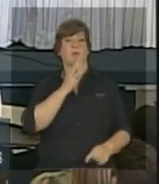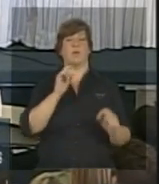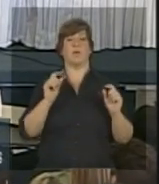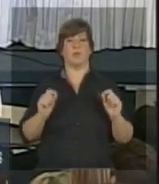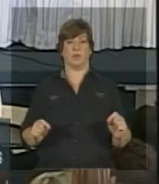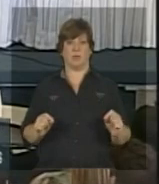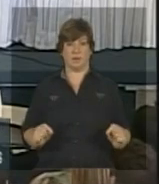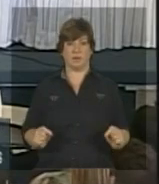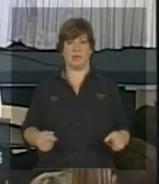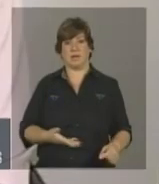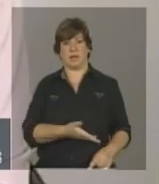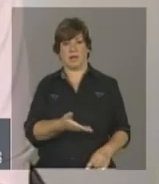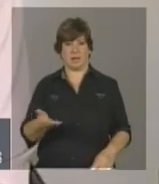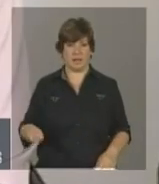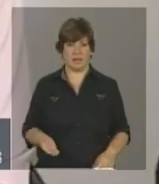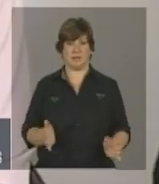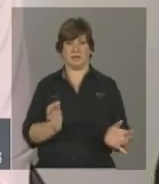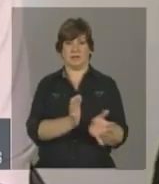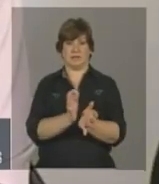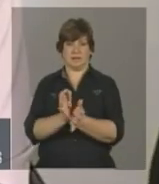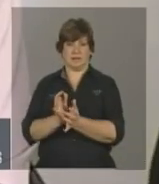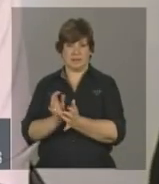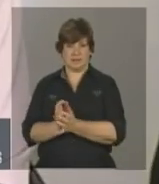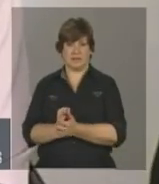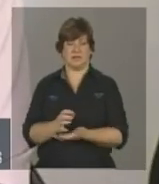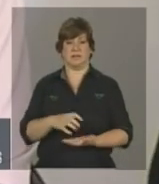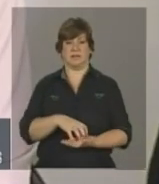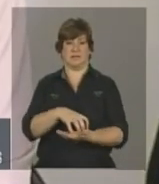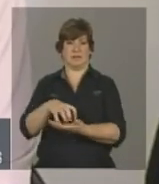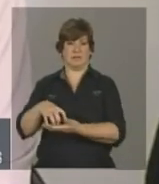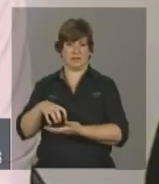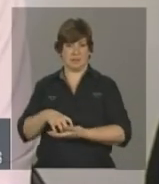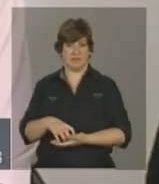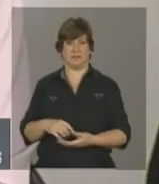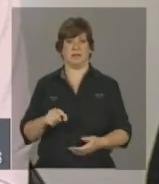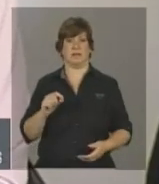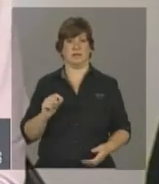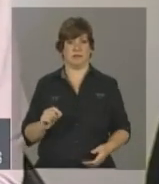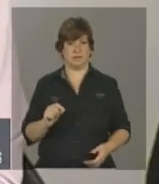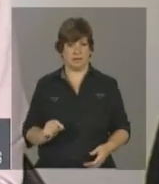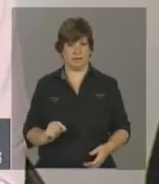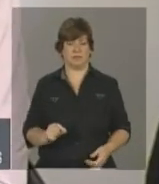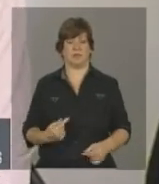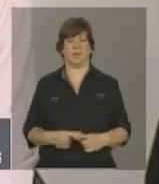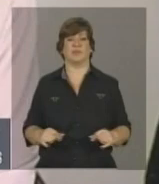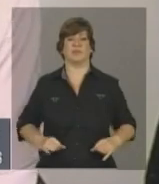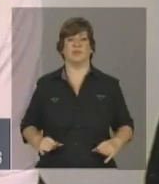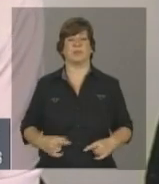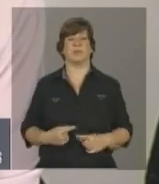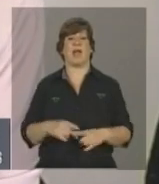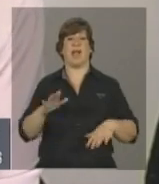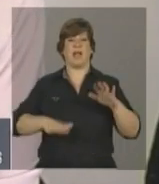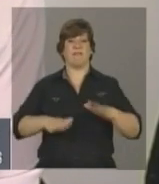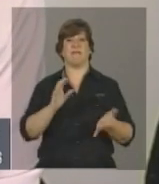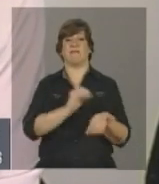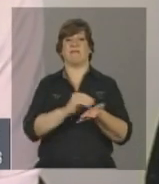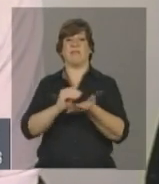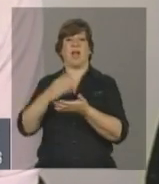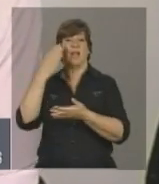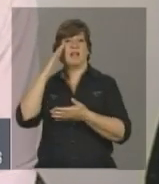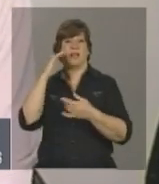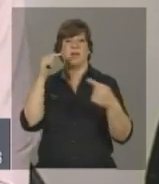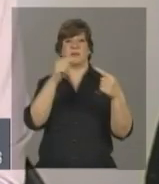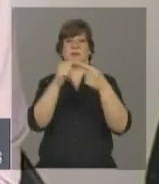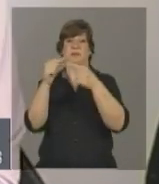a estas entidades que têm, inclusive, sofrido, muitas vezes, pela falta de entendimento de alguns setores